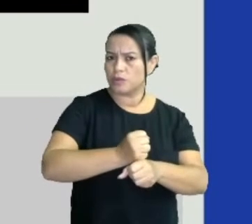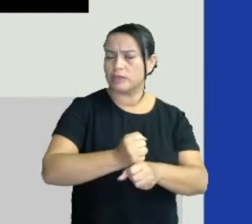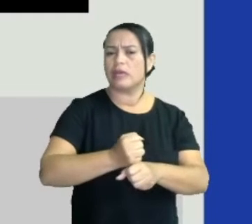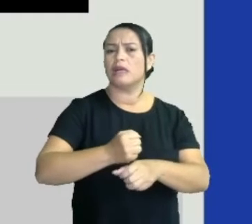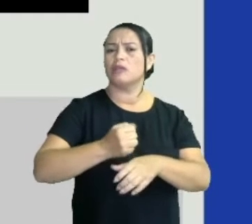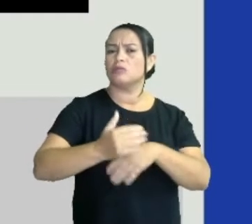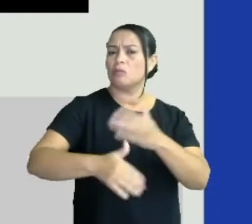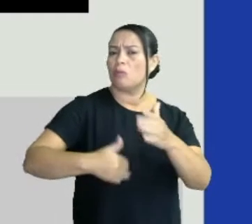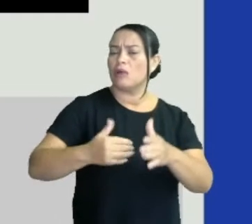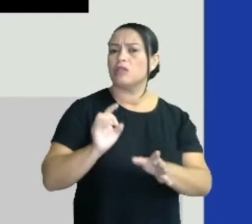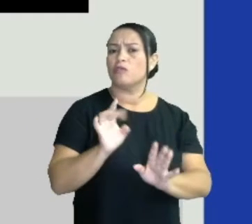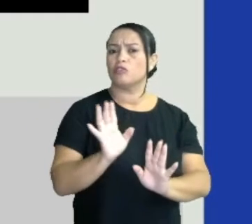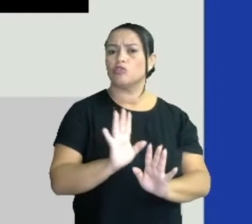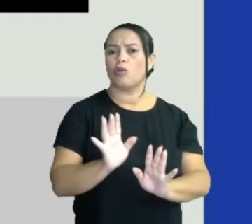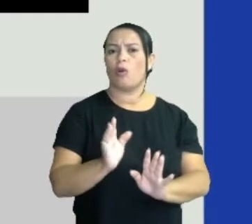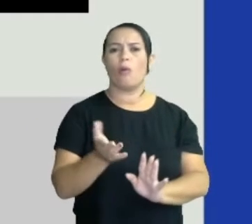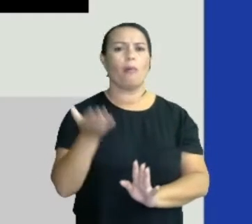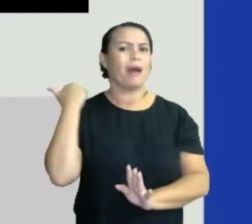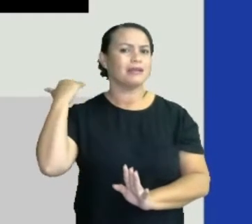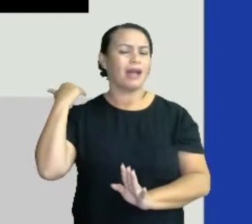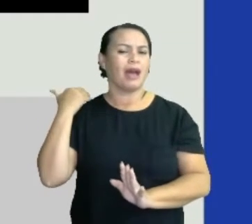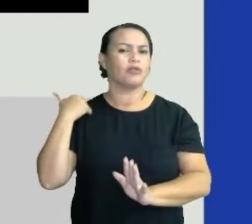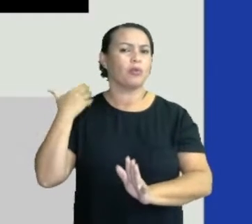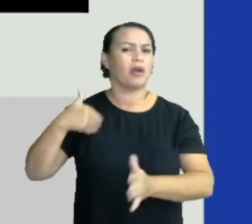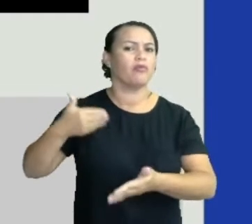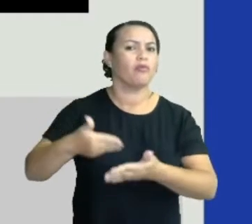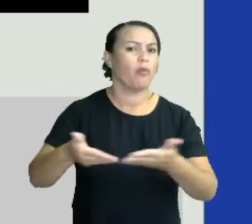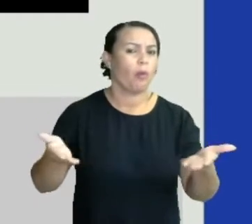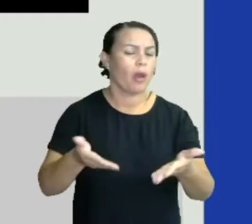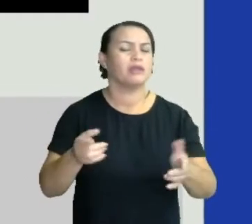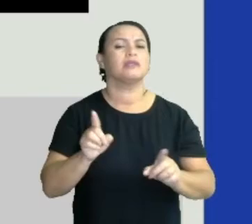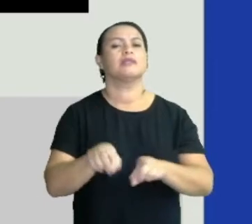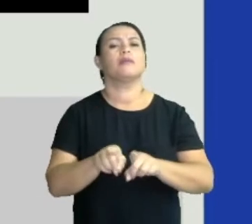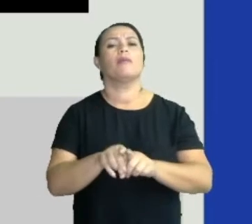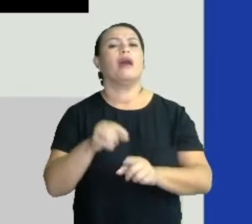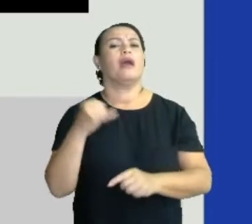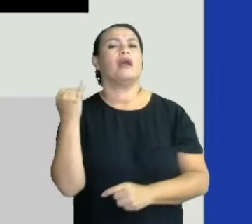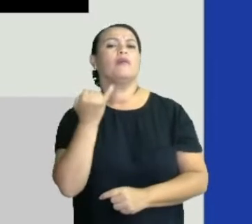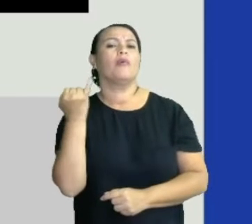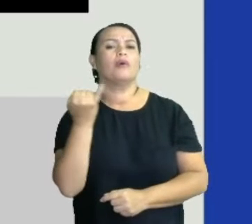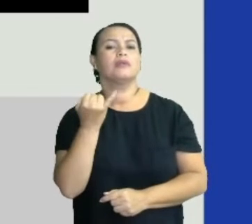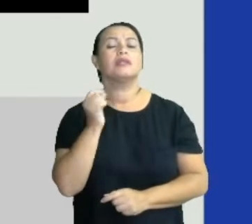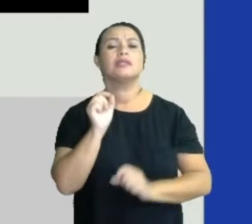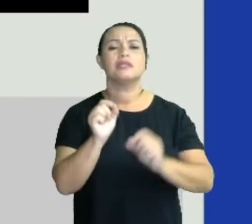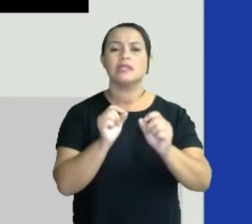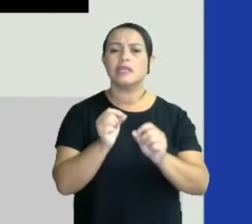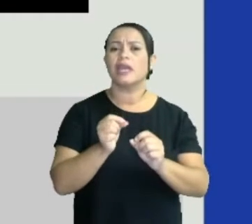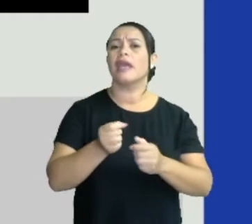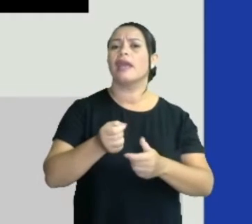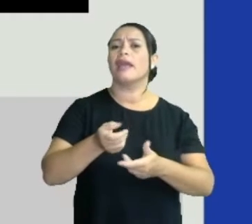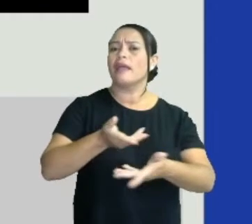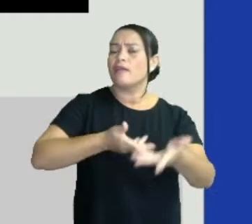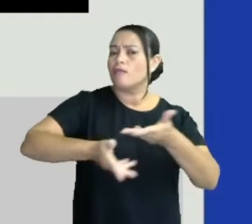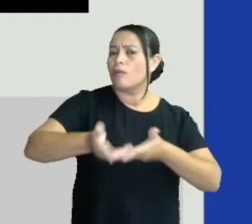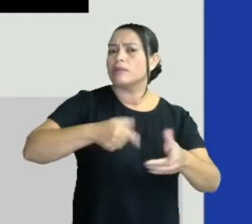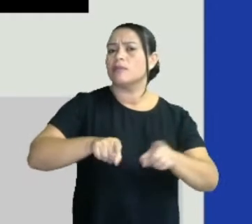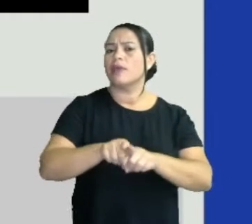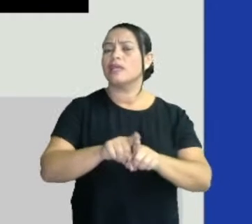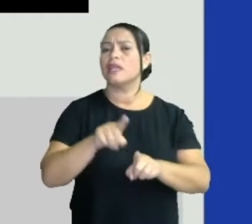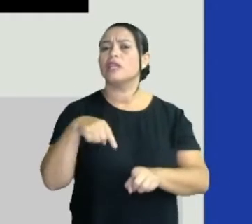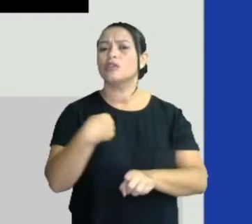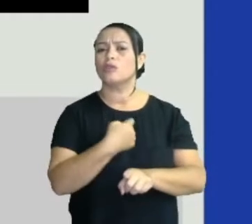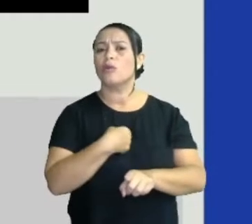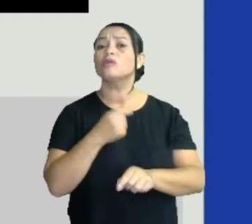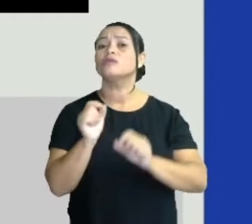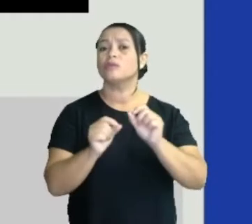se passado sobre a influência desses povos, a importância da influência desses povos na nossa formação.